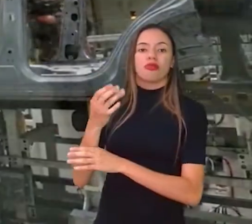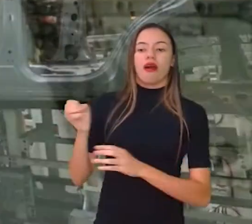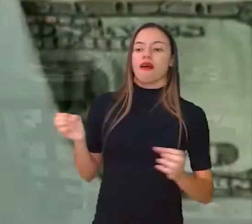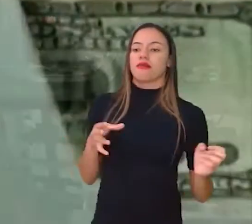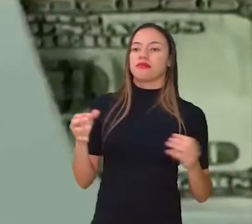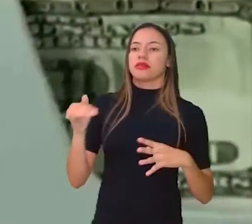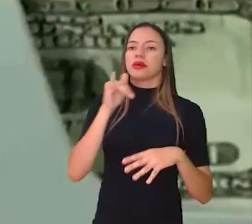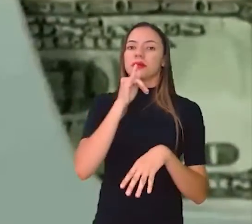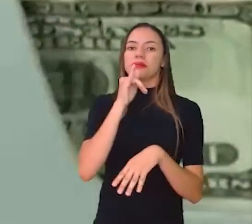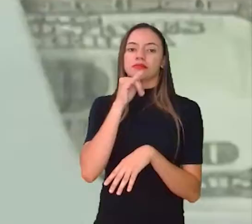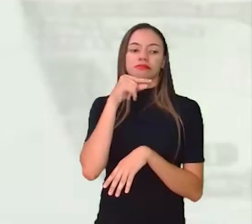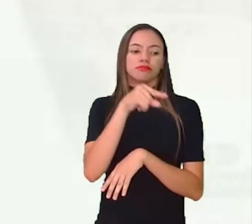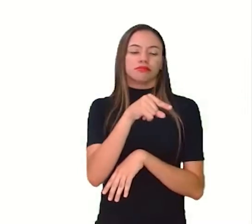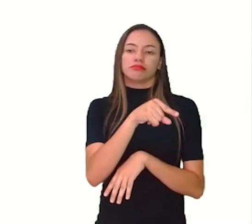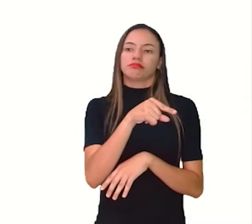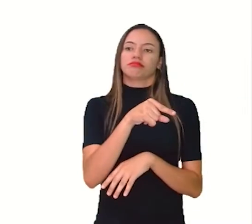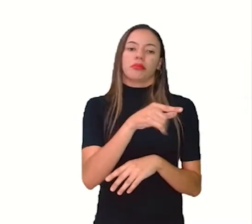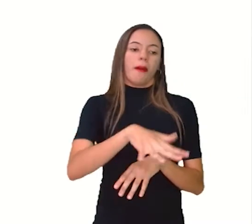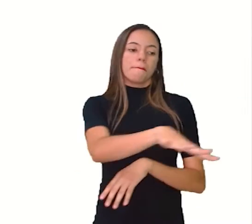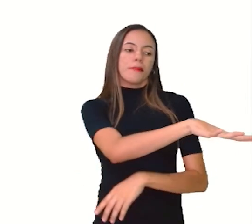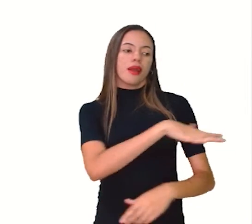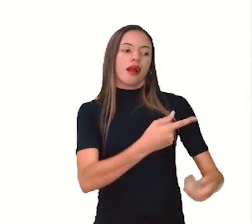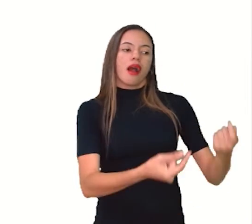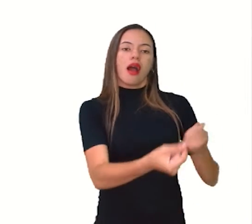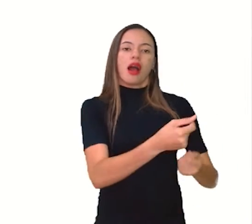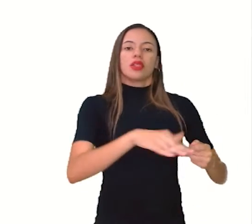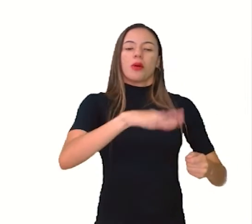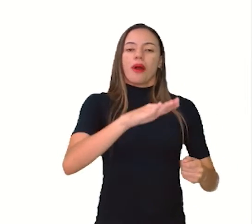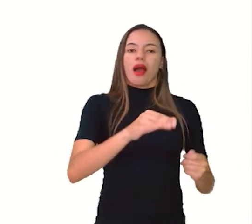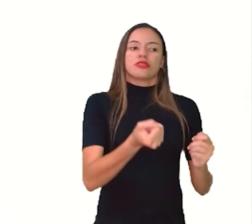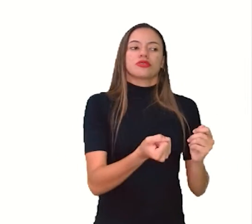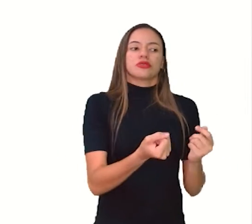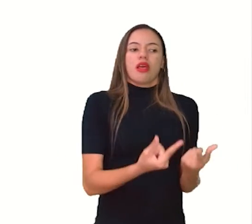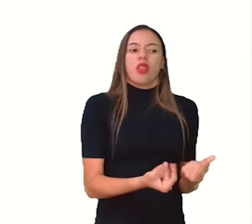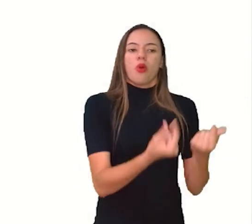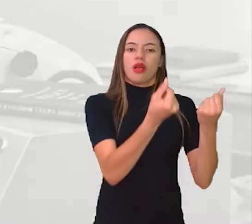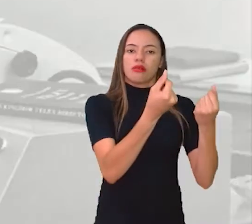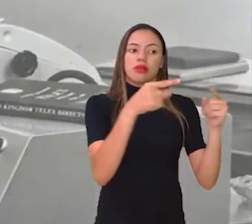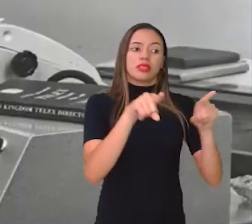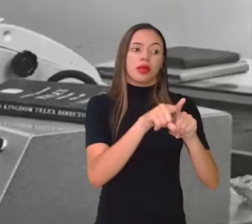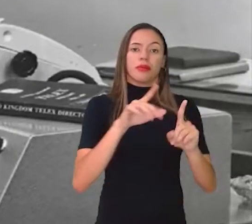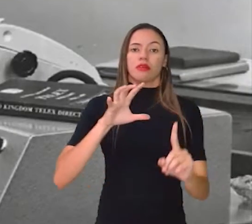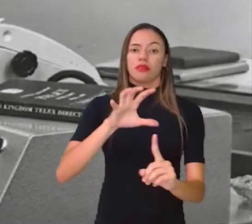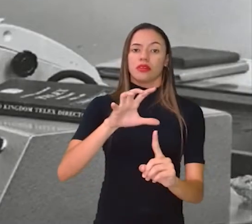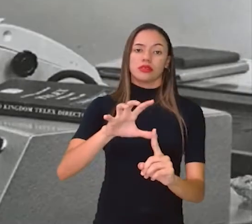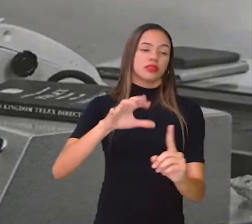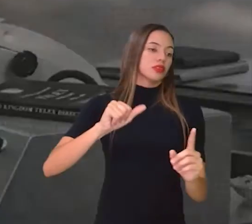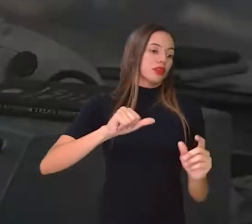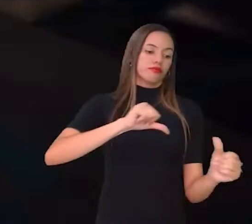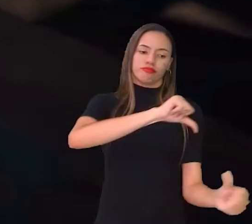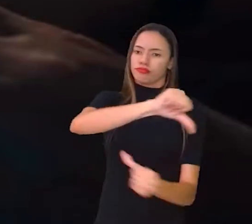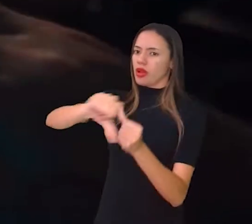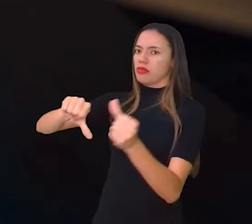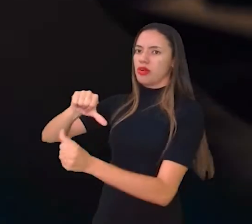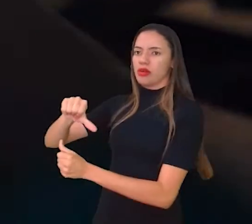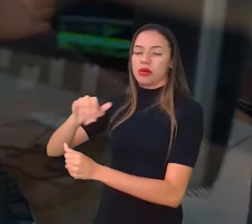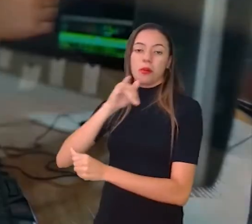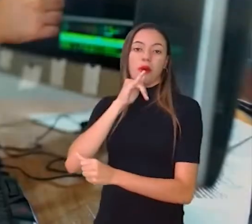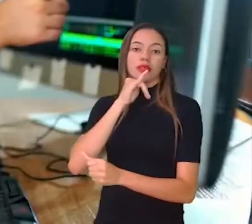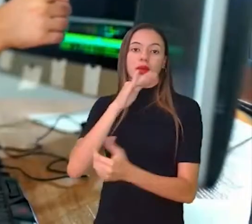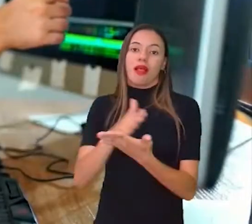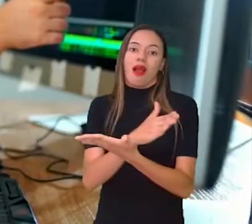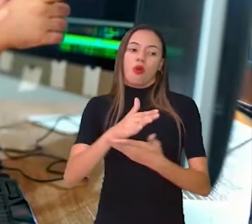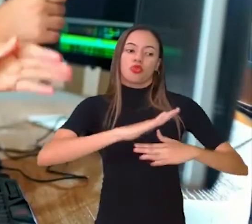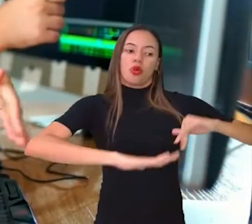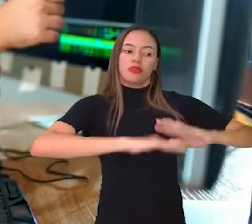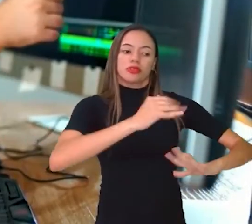mais produtivo e lucrativo, o que resulta em profundas transformações, como a extinção de determinados